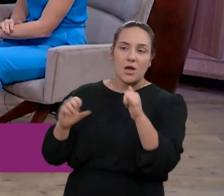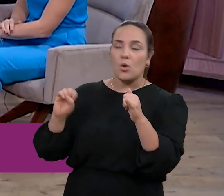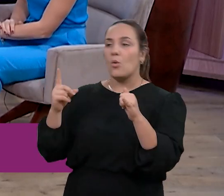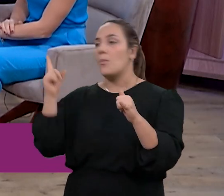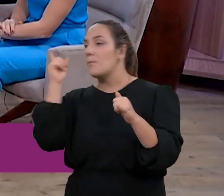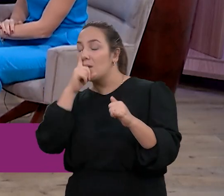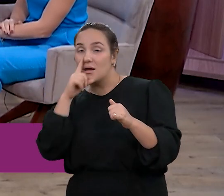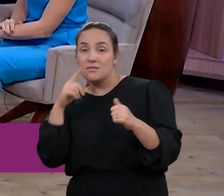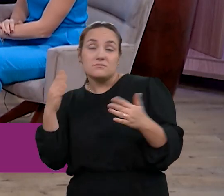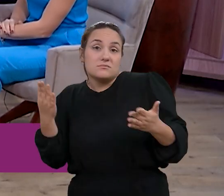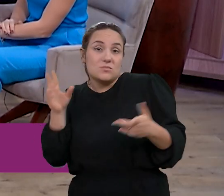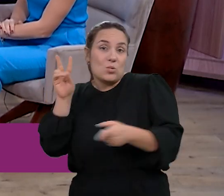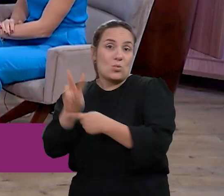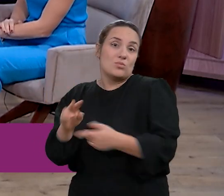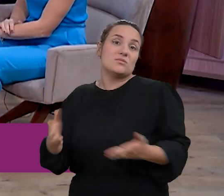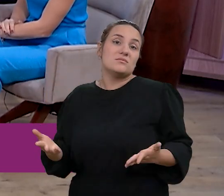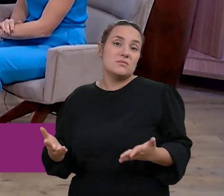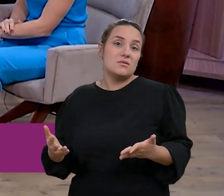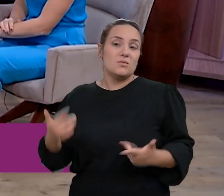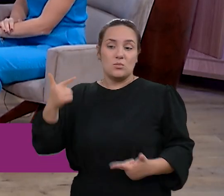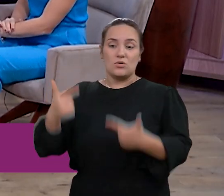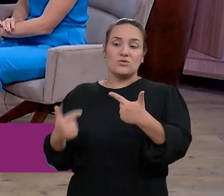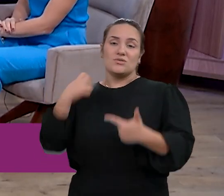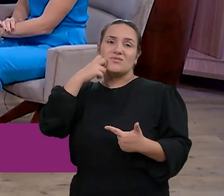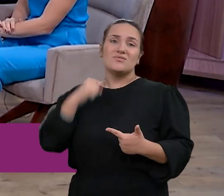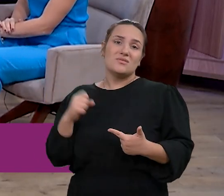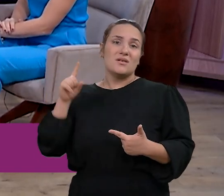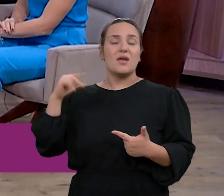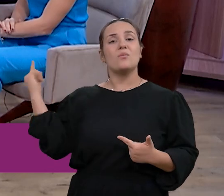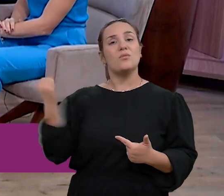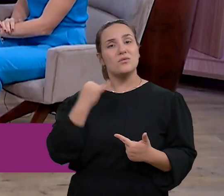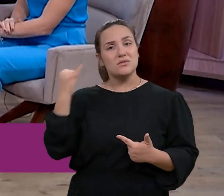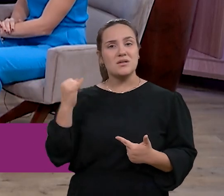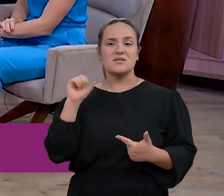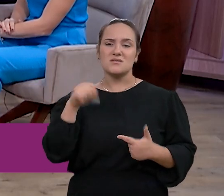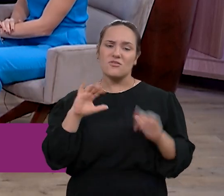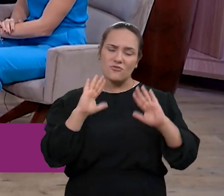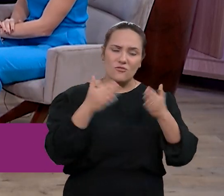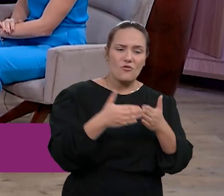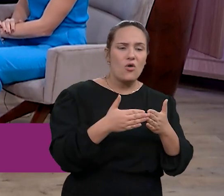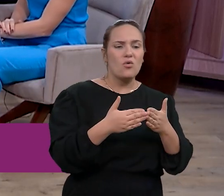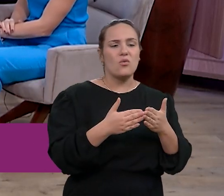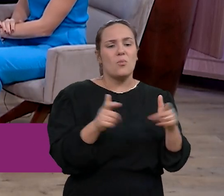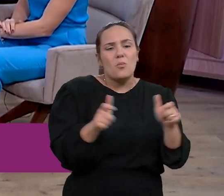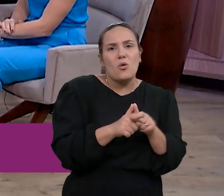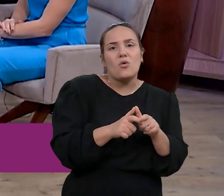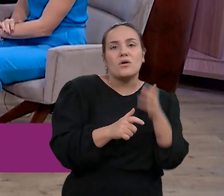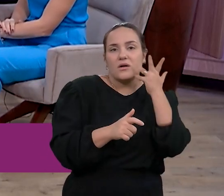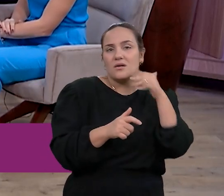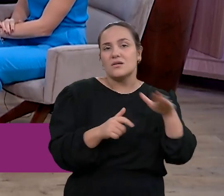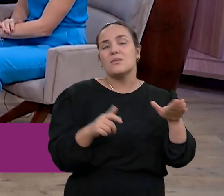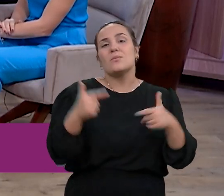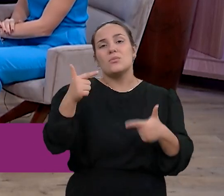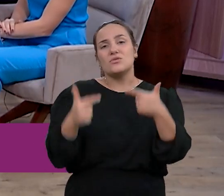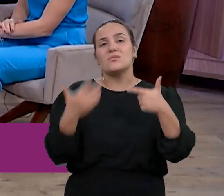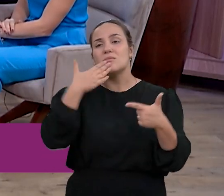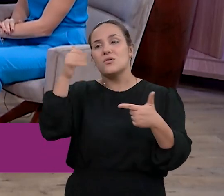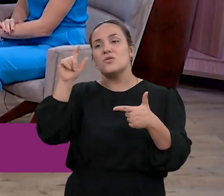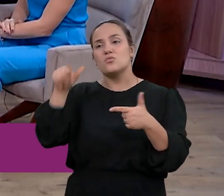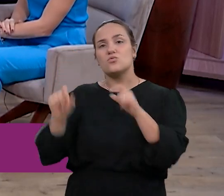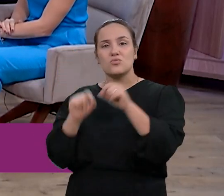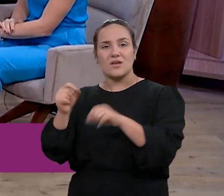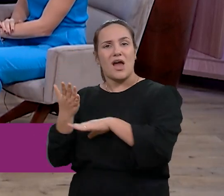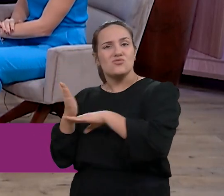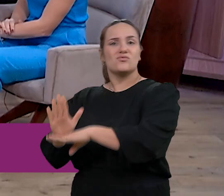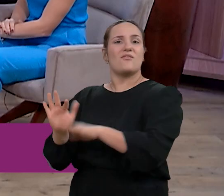pai vivos e o pai cuidador então a política de adoção ela é importante por número muito pequeno de crianças a a política mais eficaz é